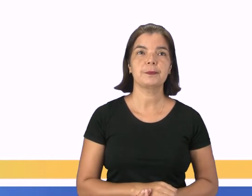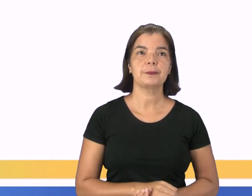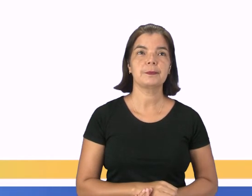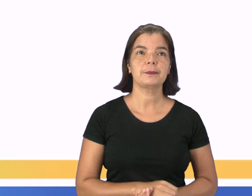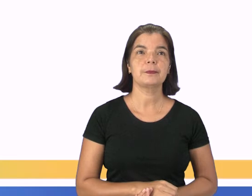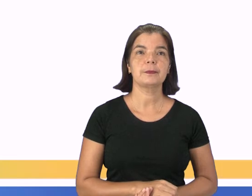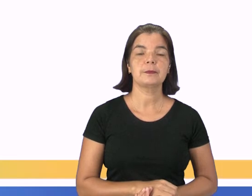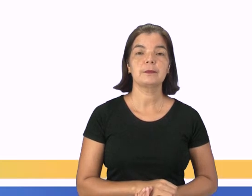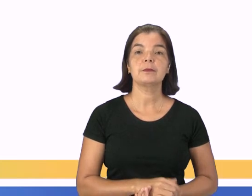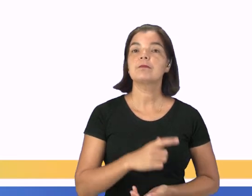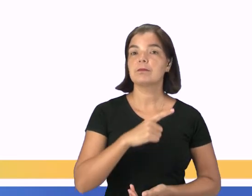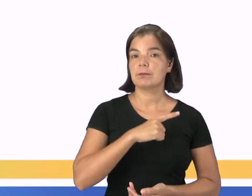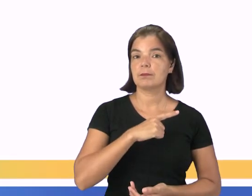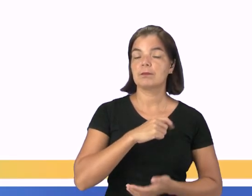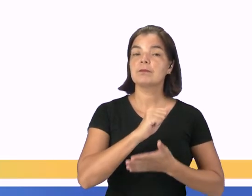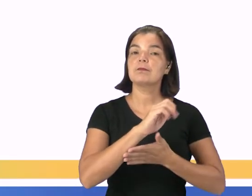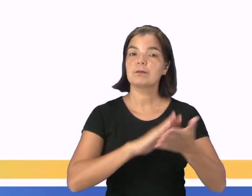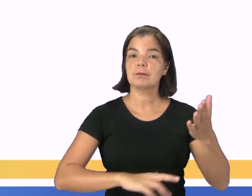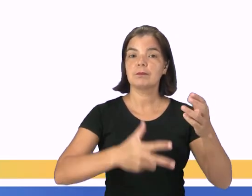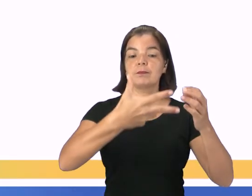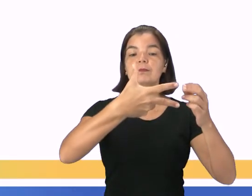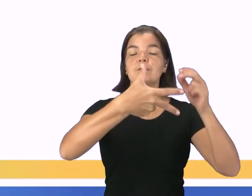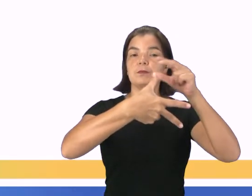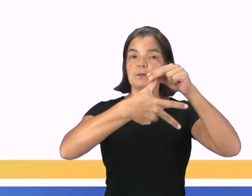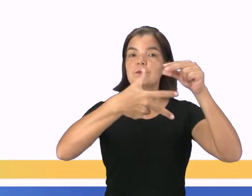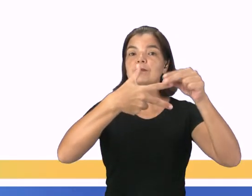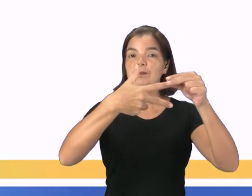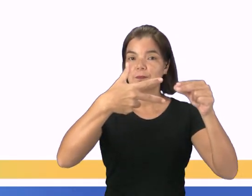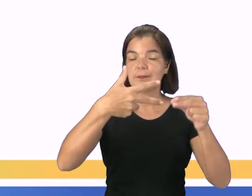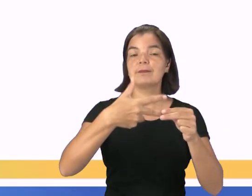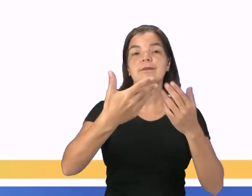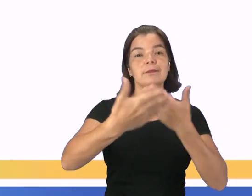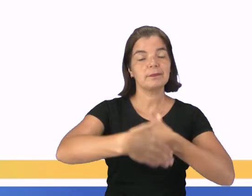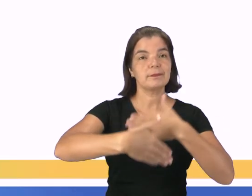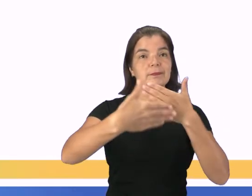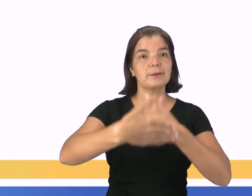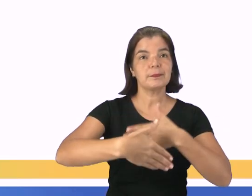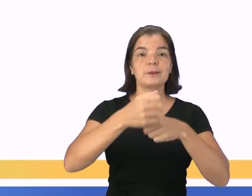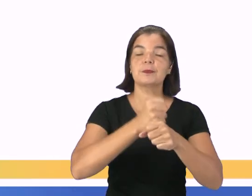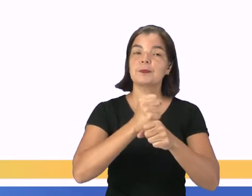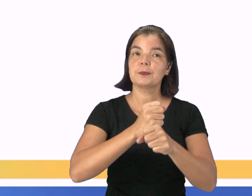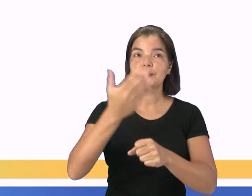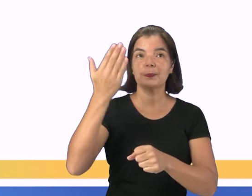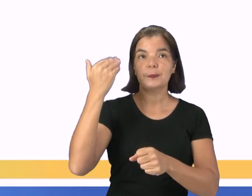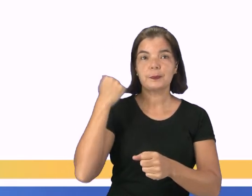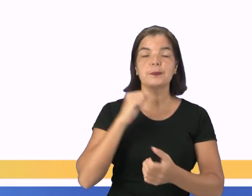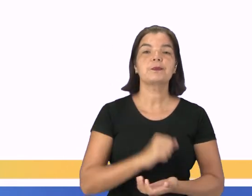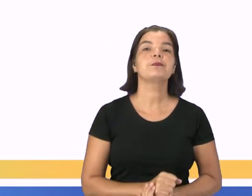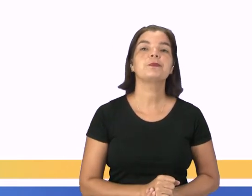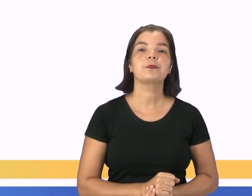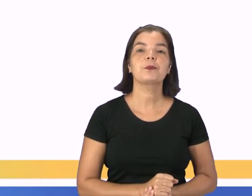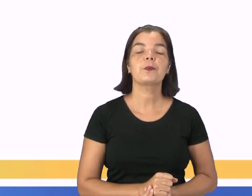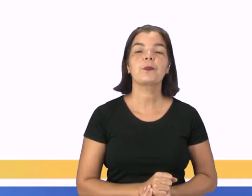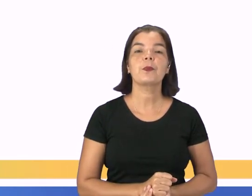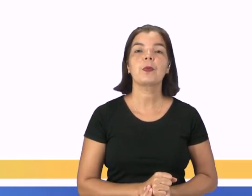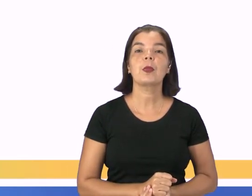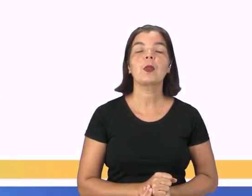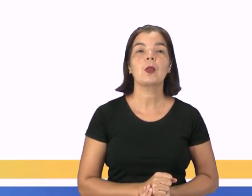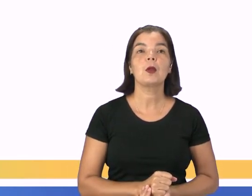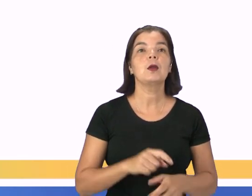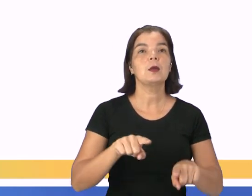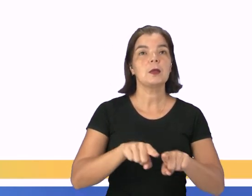554,2 kWh mensais, aproximadamente. Muito bem. Então, partindo aí